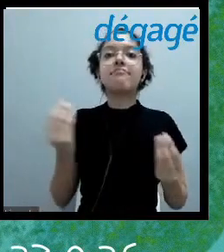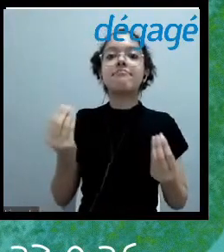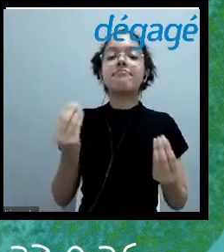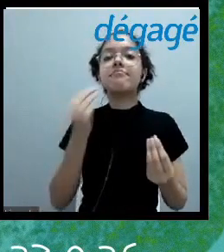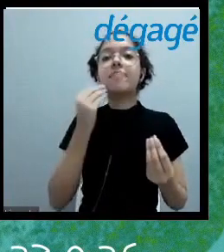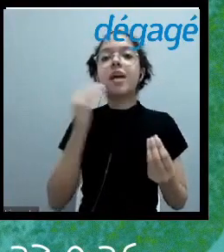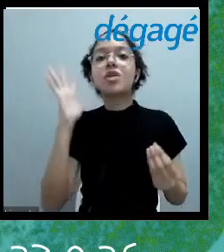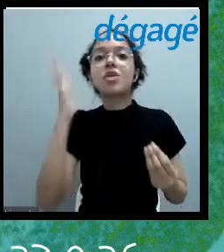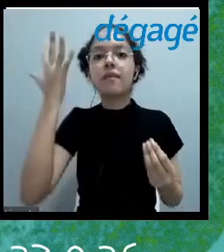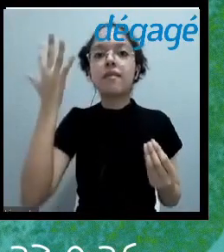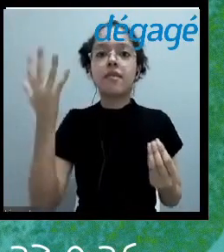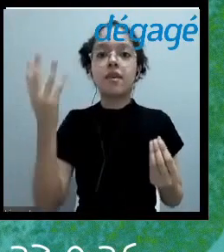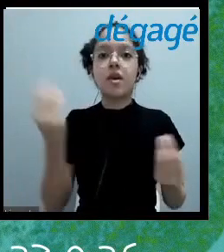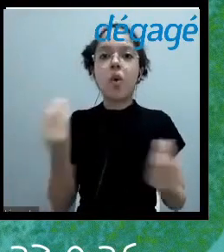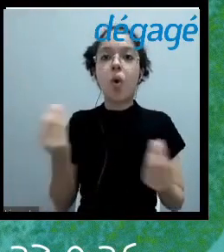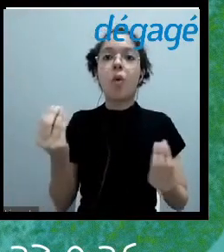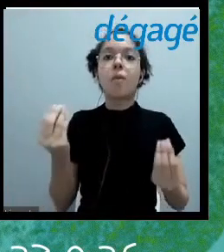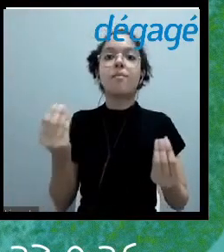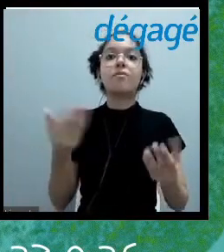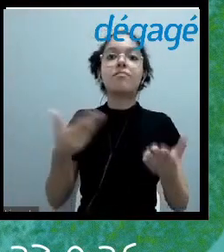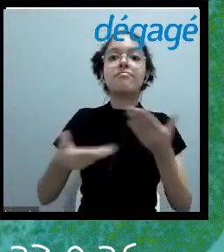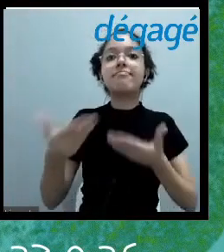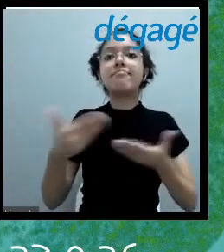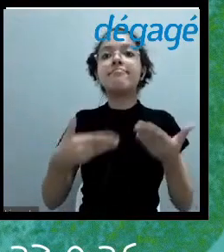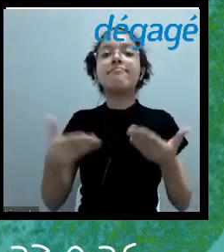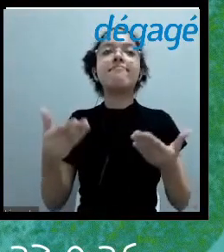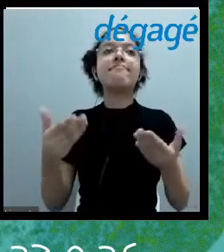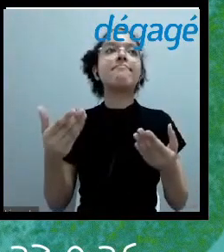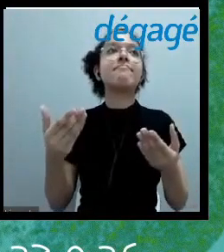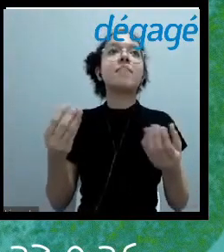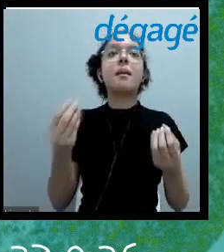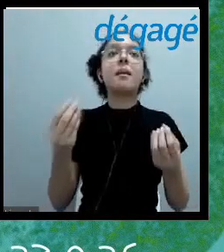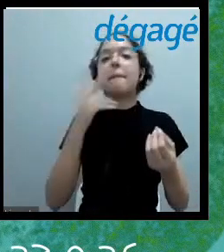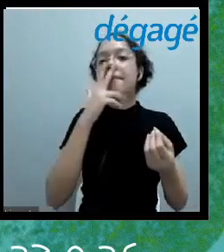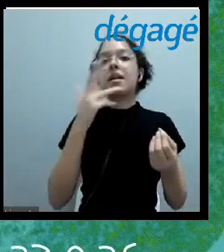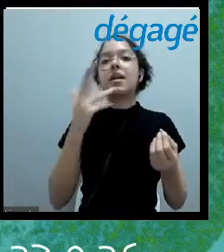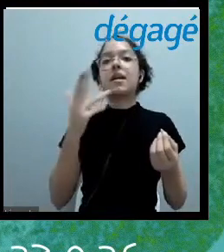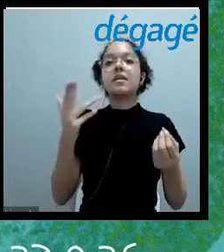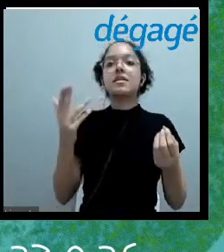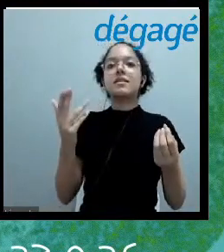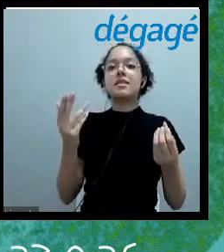com a música, o que eu vou ofertar? Se qualquer coisa